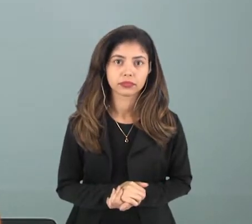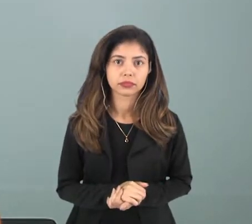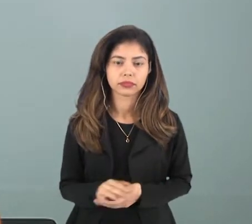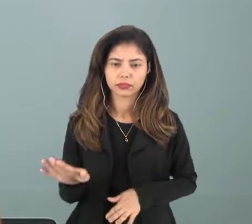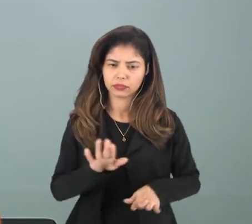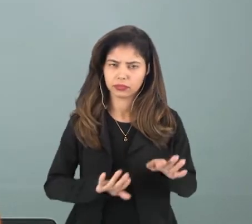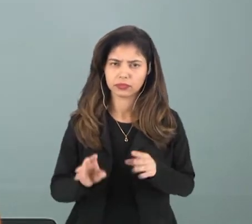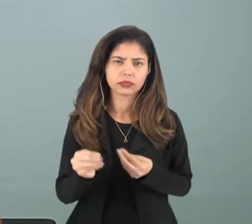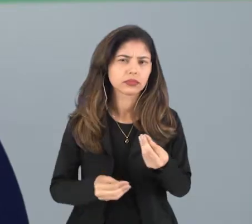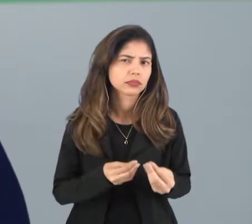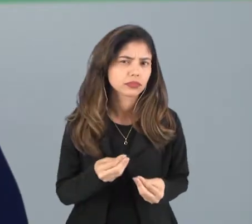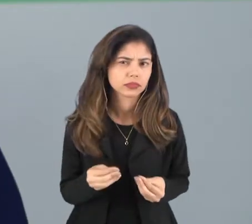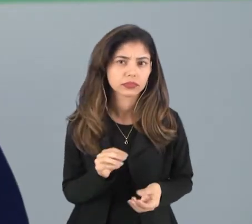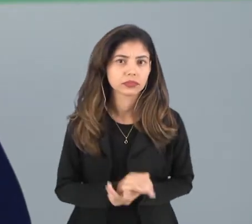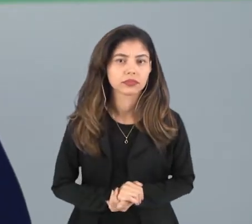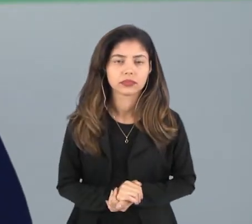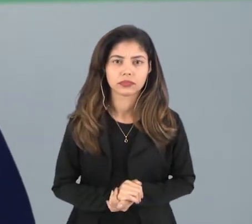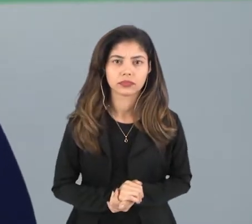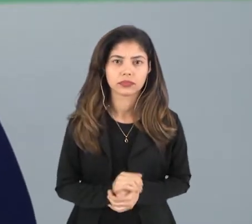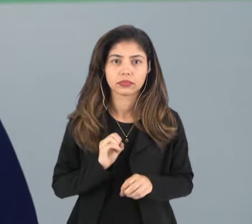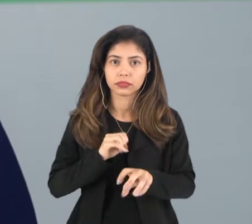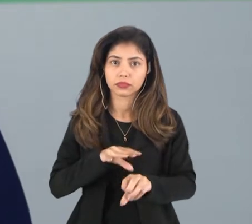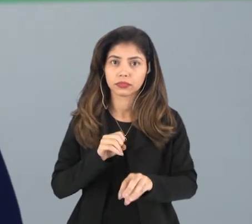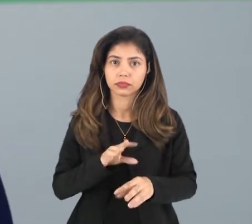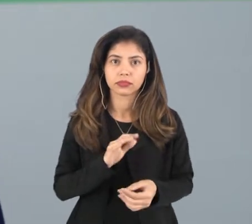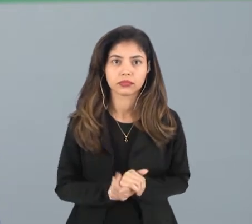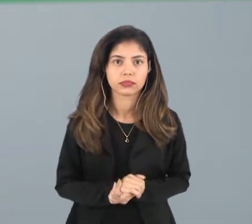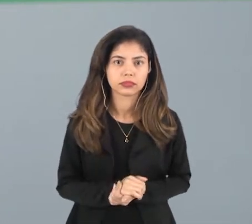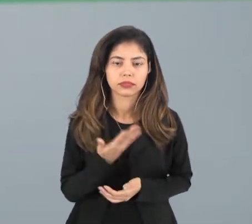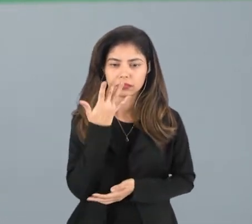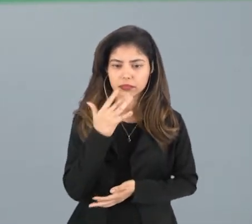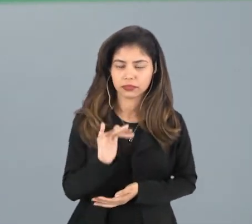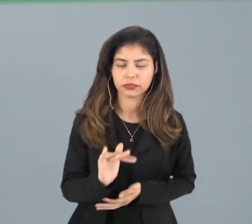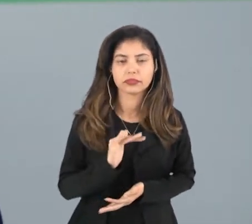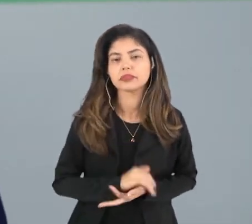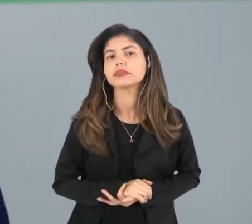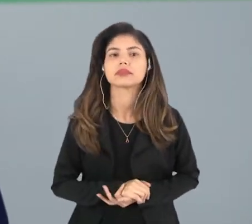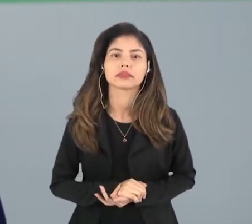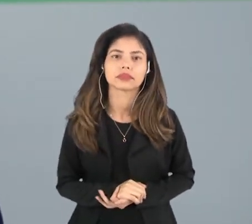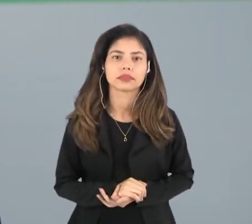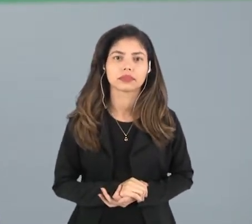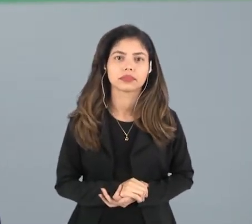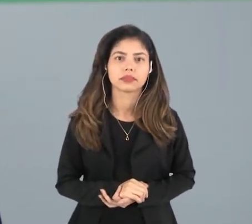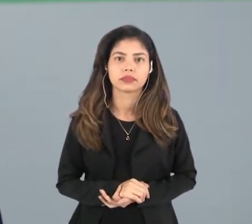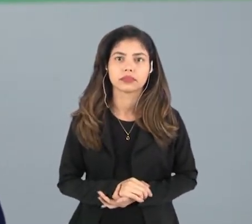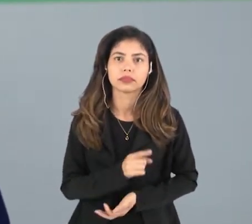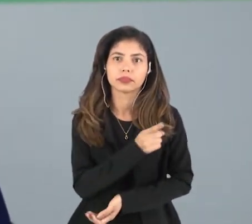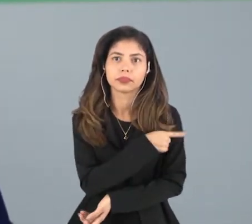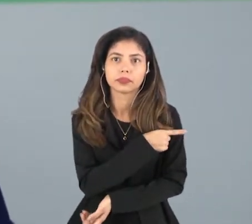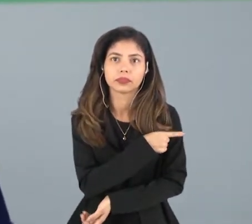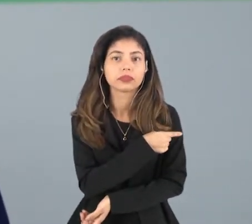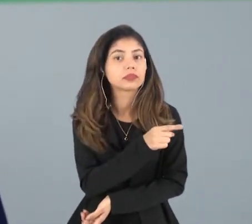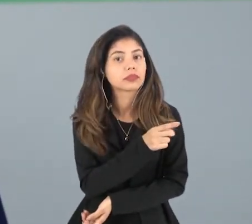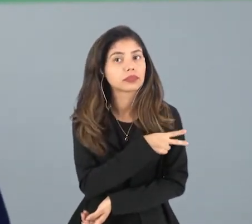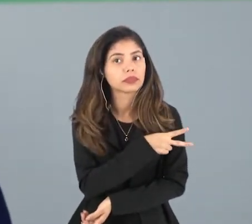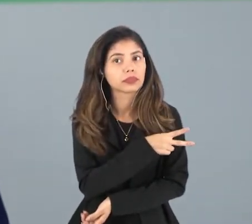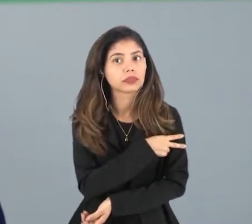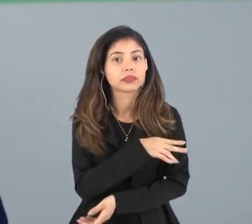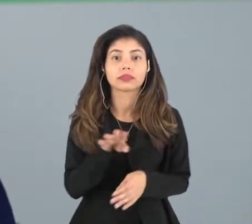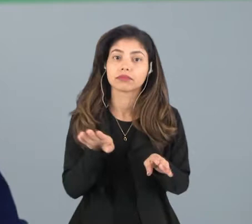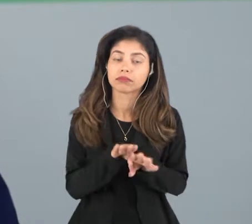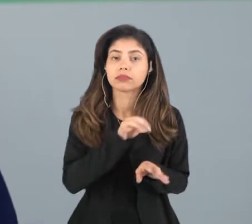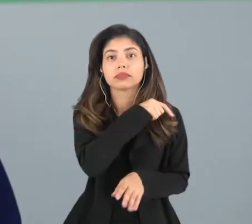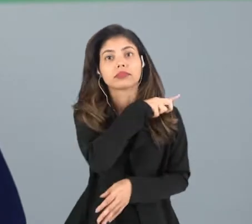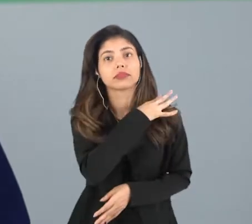como? Com ensino infantil, com ensino fundamental 1 e o ensino fundamental 2, né, e até ensino médio.